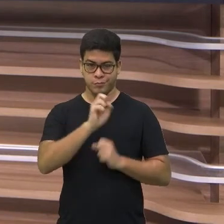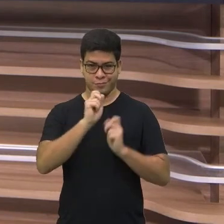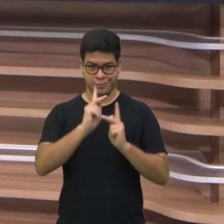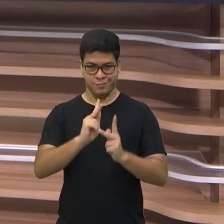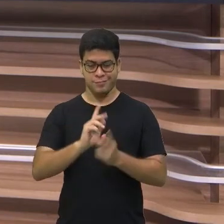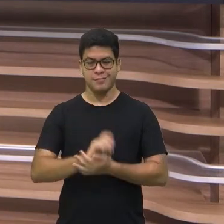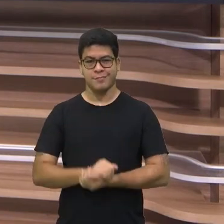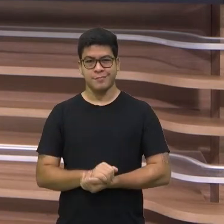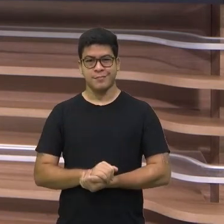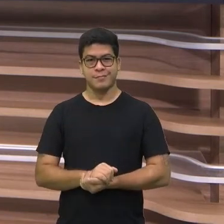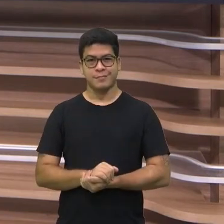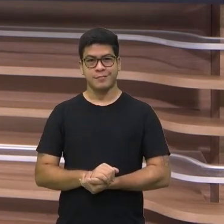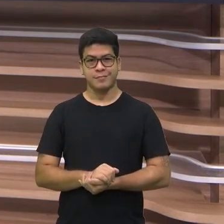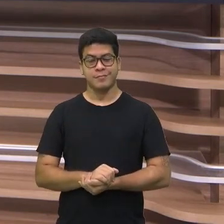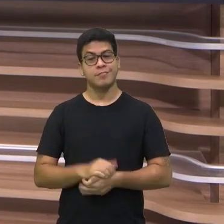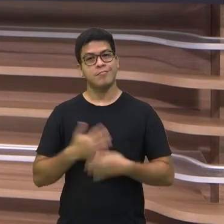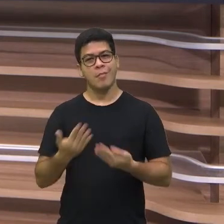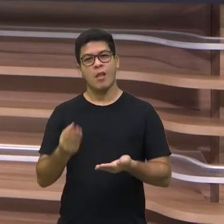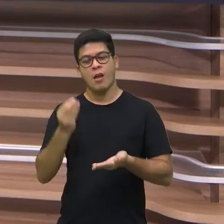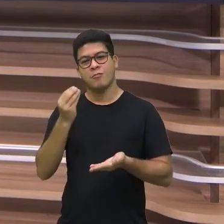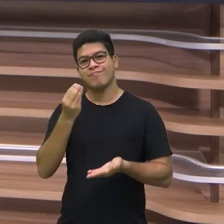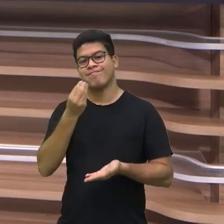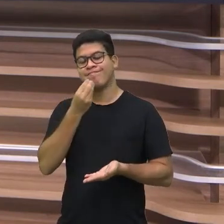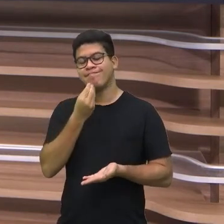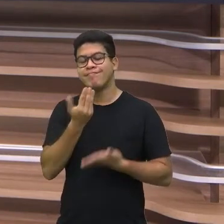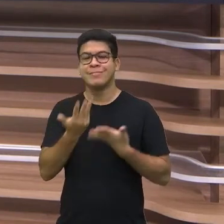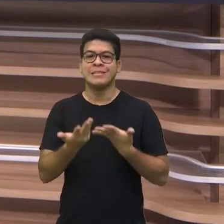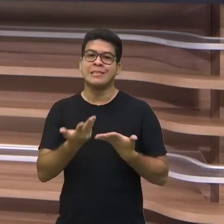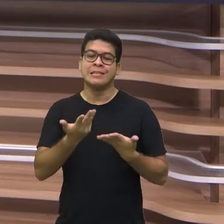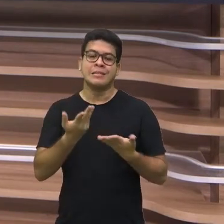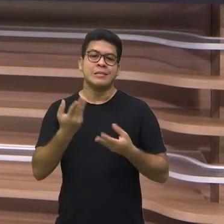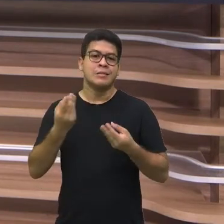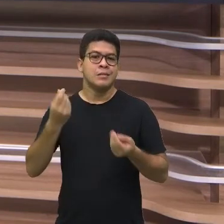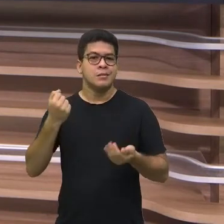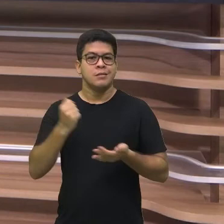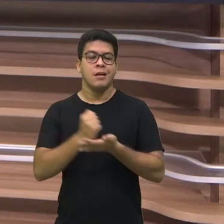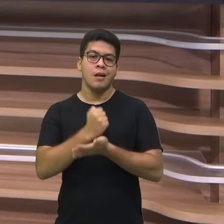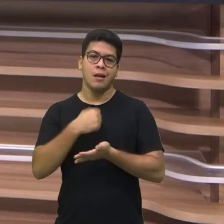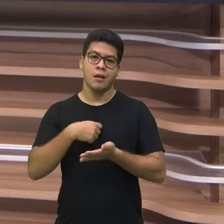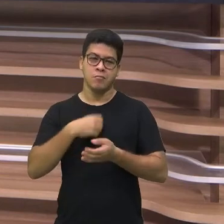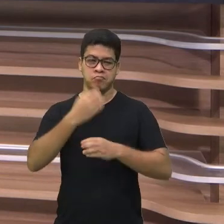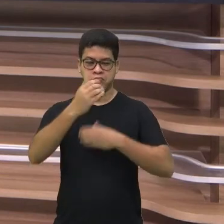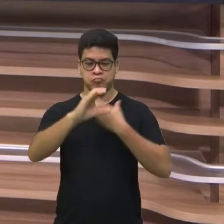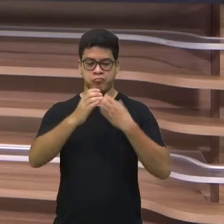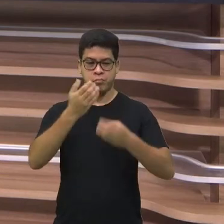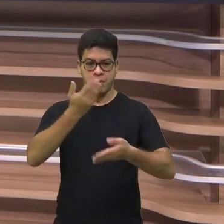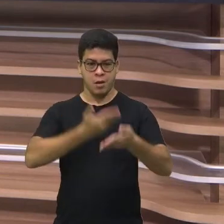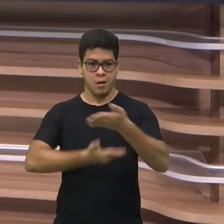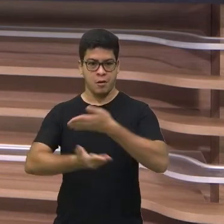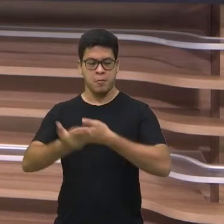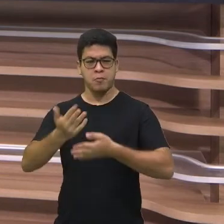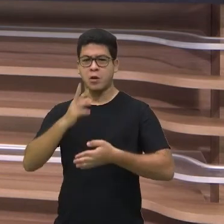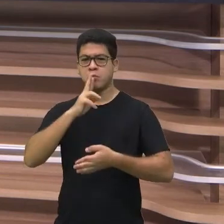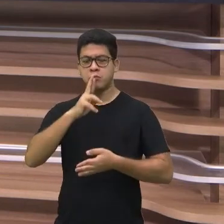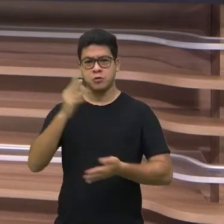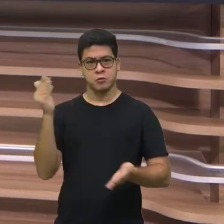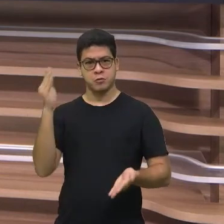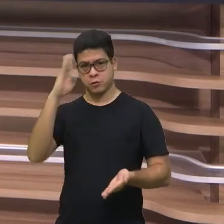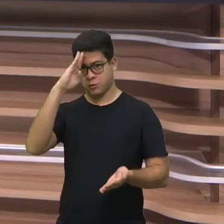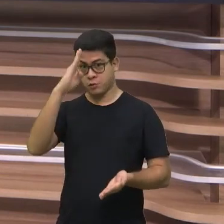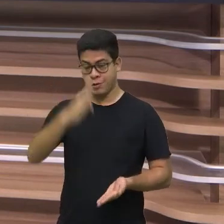certo? Então, infelizmente nós não tivemos nenhuma participação pelo chat, então vamos direto aqui para a correção das